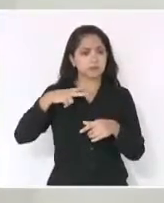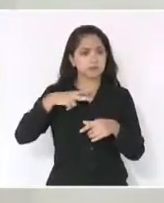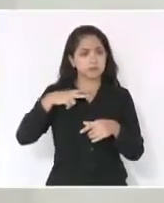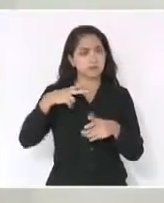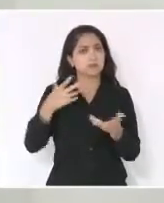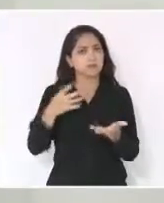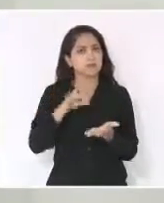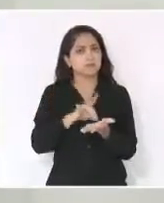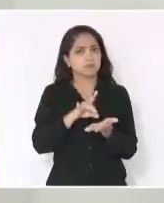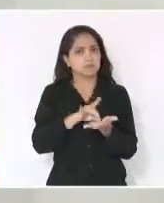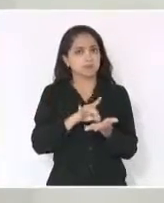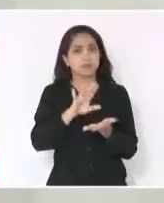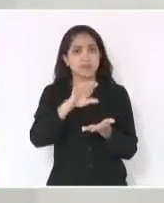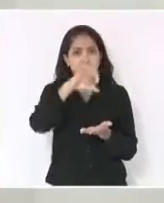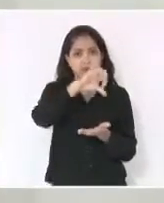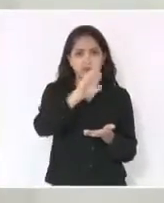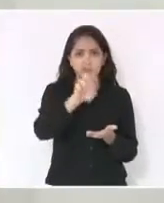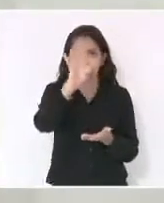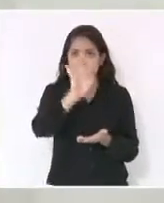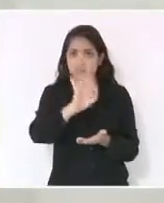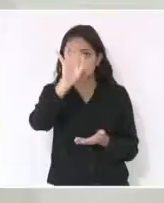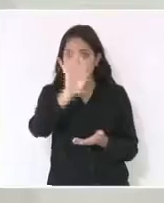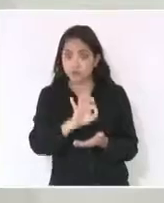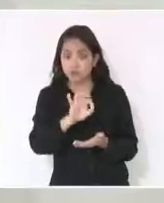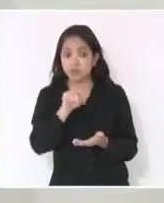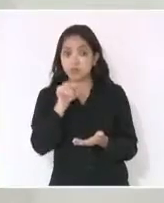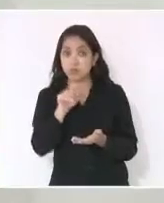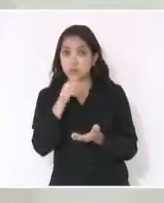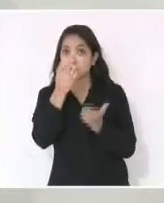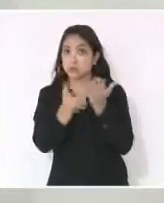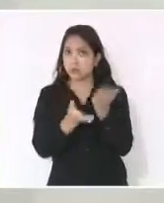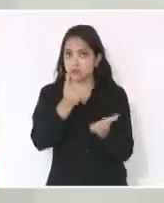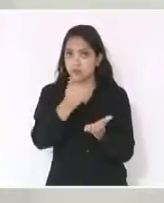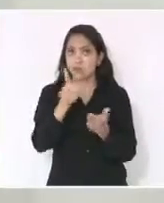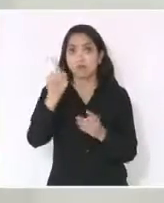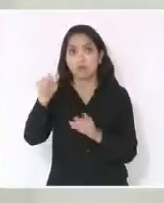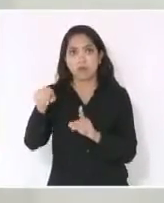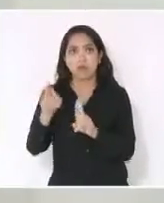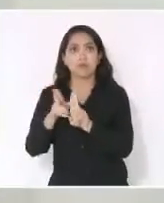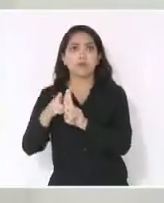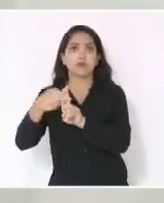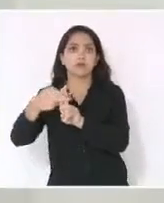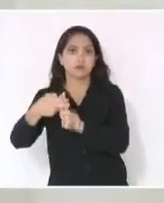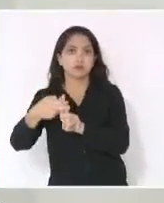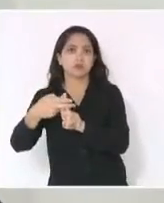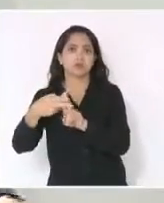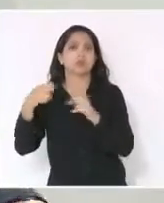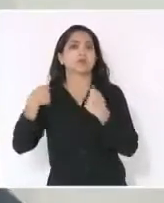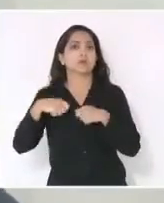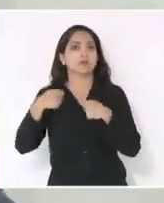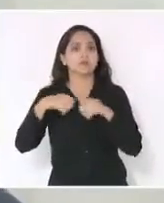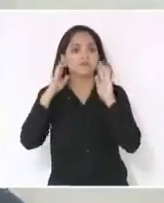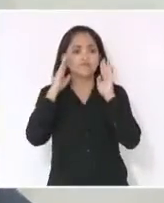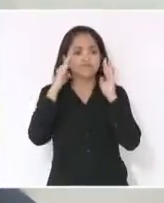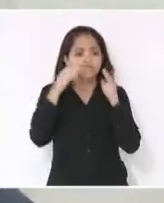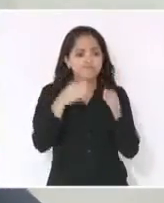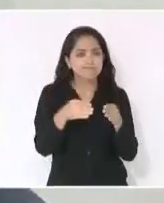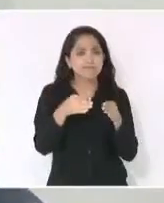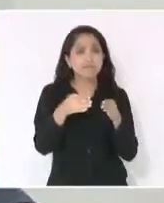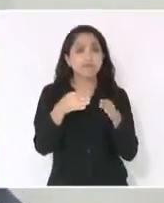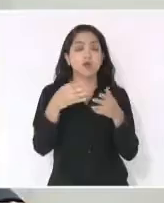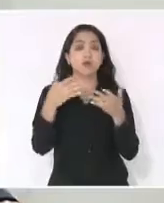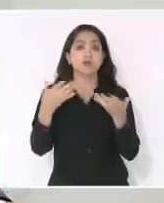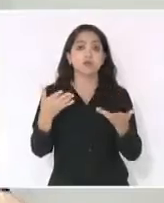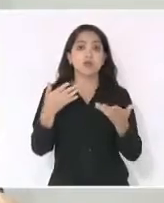mas 95% do seu atendimento é pelo sus também merece uma atenção especial já que como ele não pode